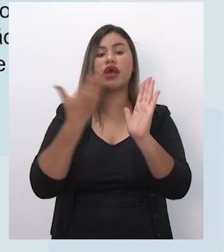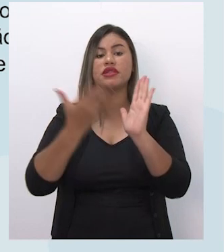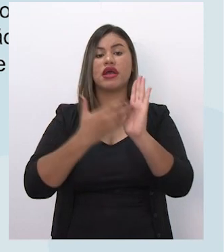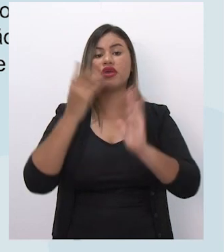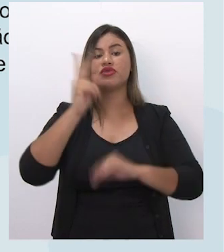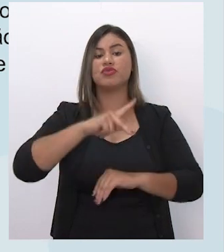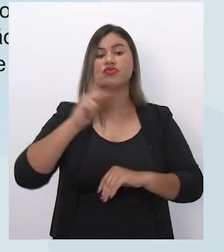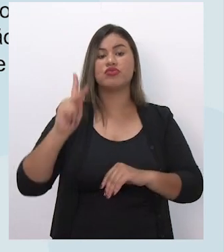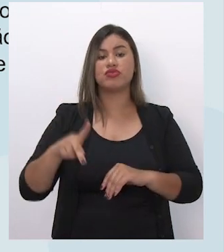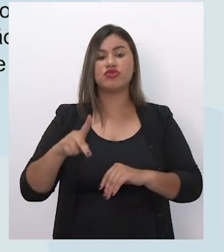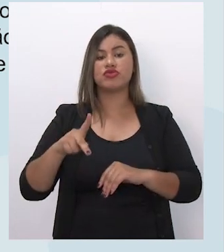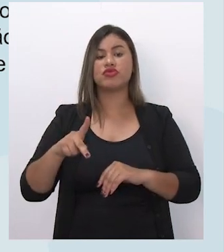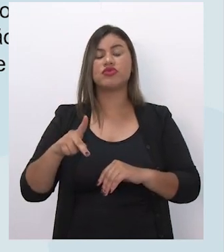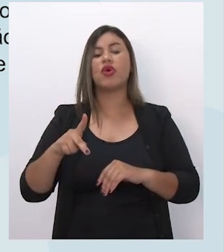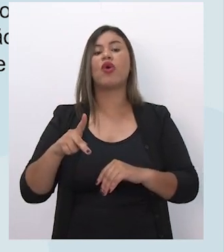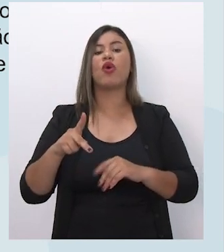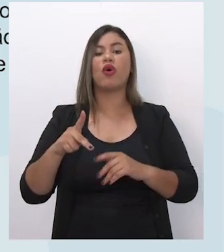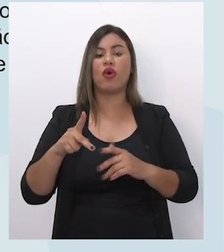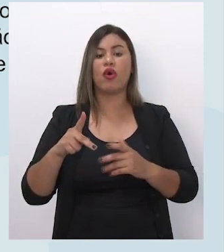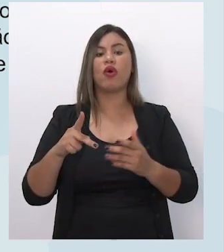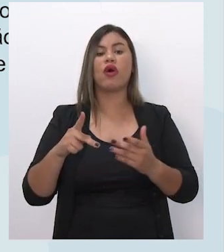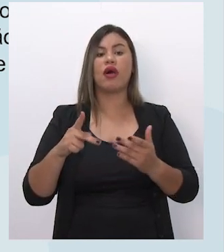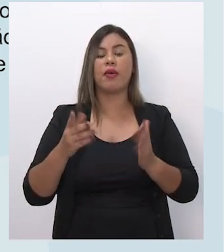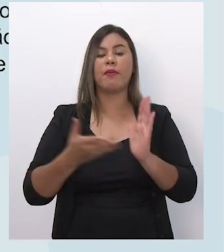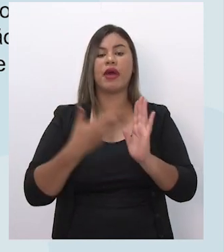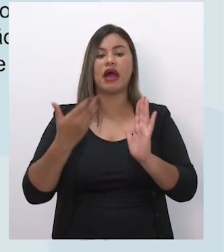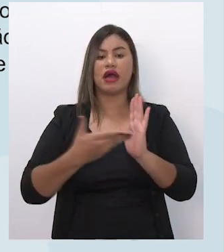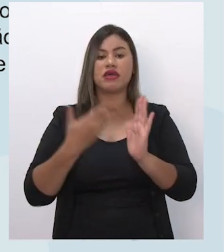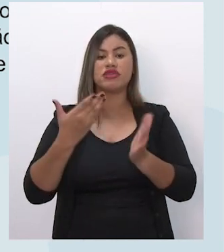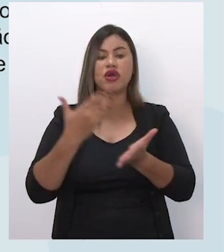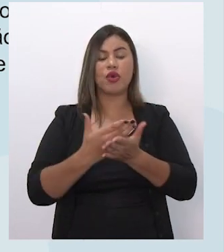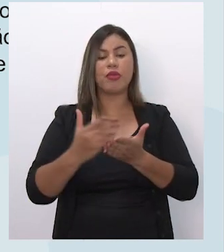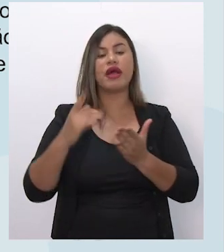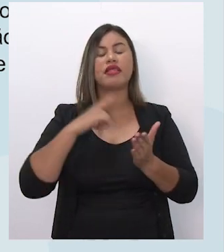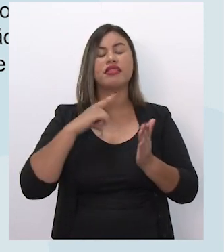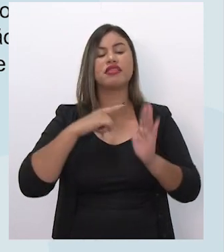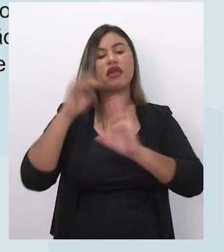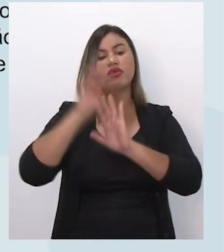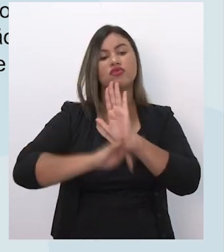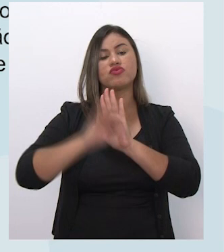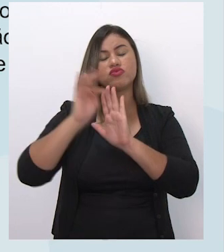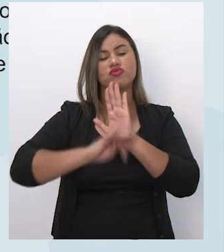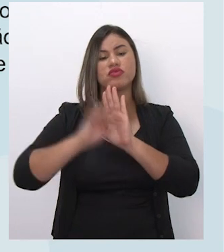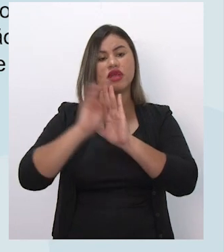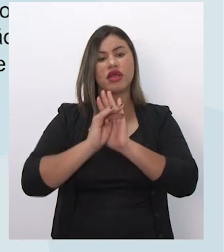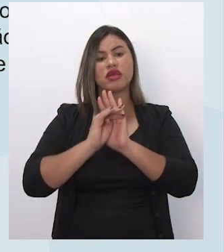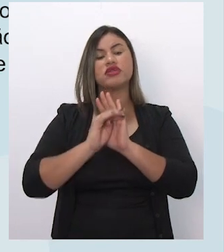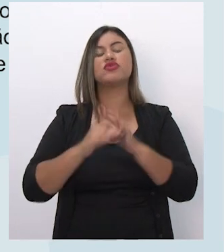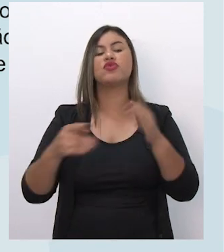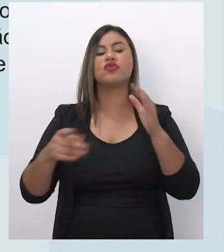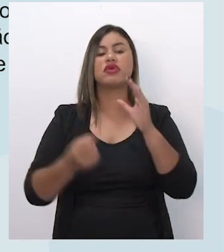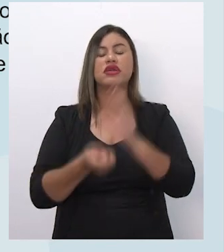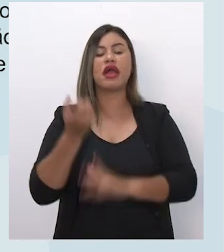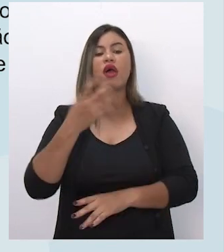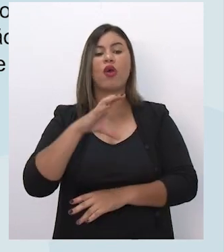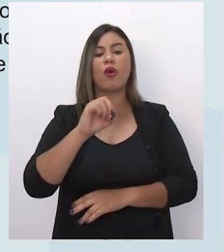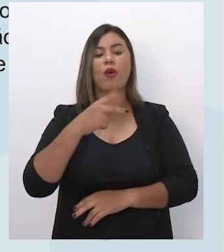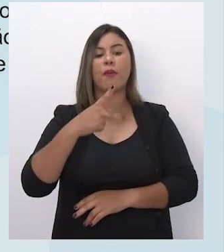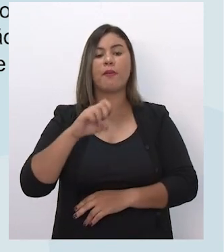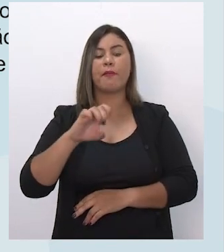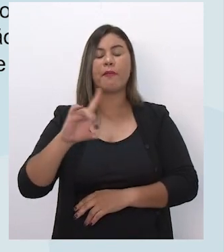páginas iniciais, tem um texto, né, elaborado pela COPED sobre atitude historiadora. E é um